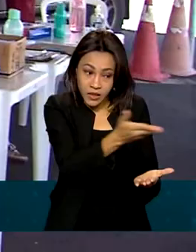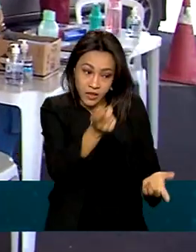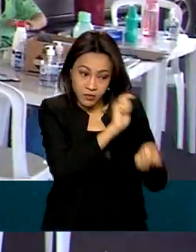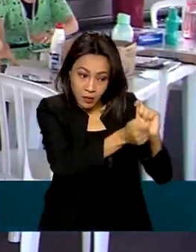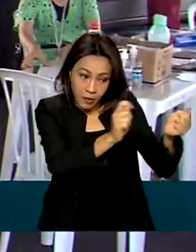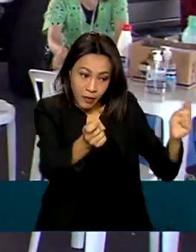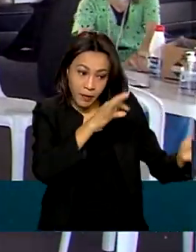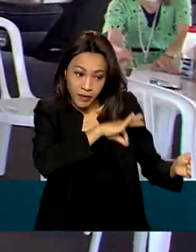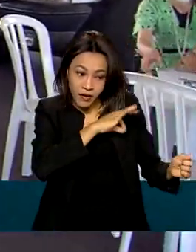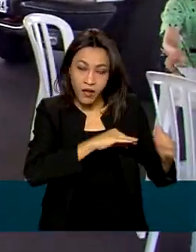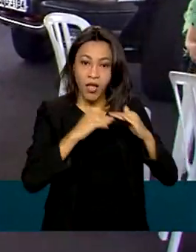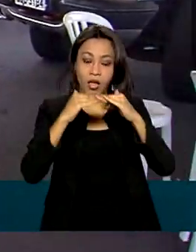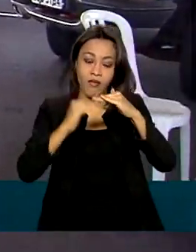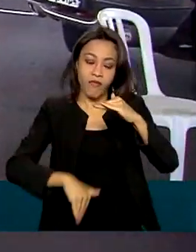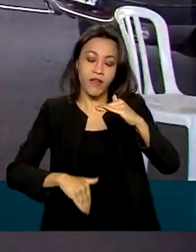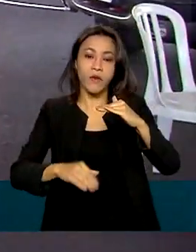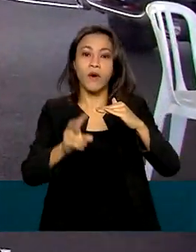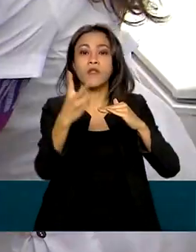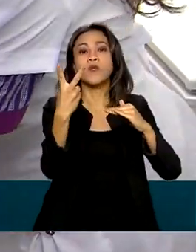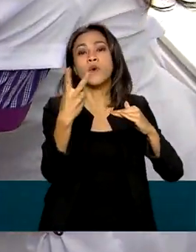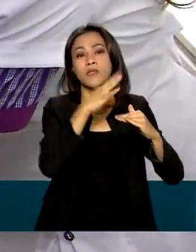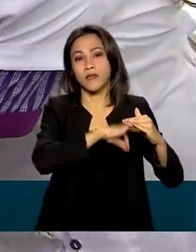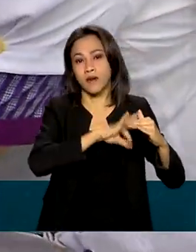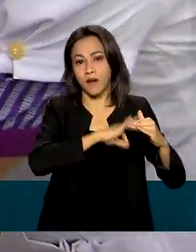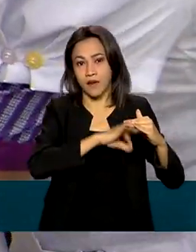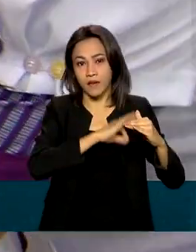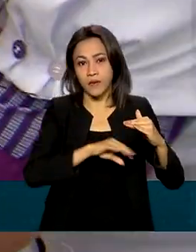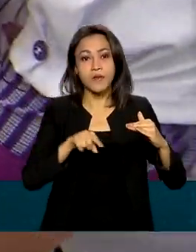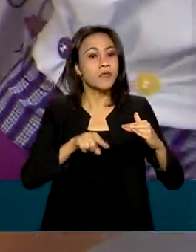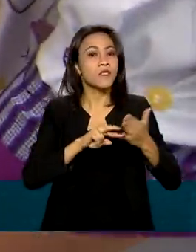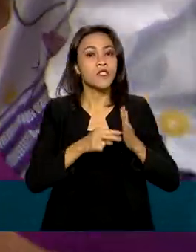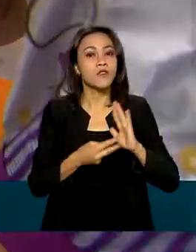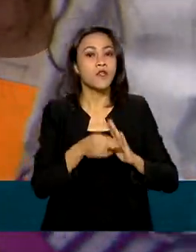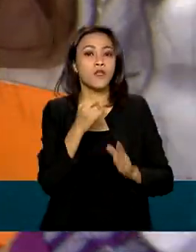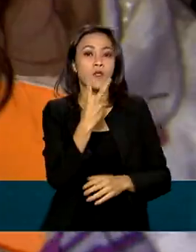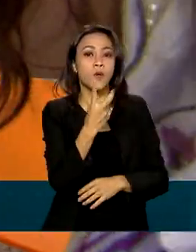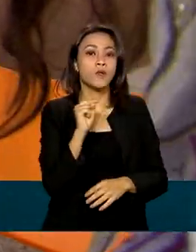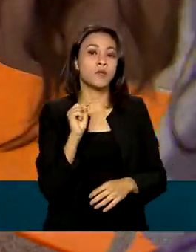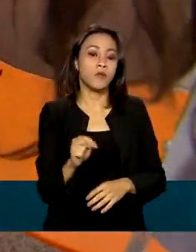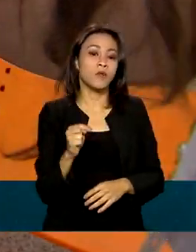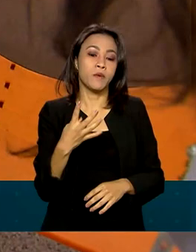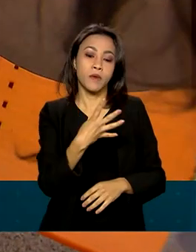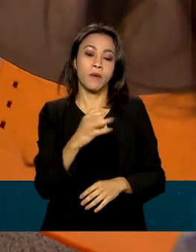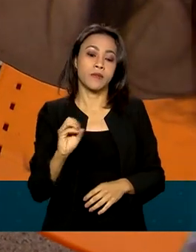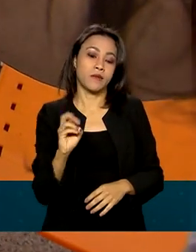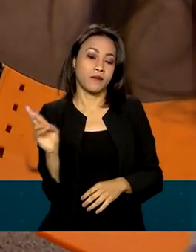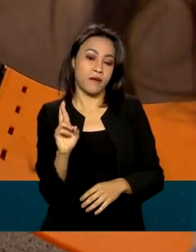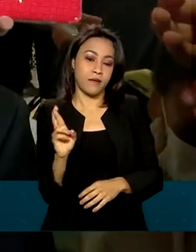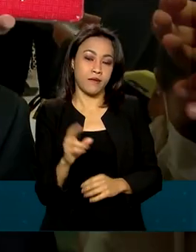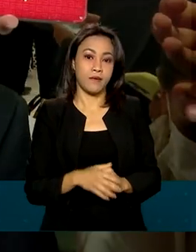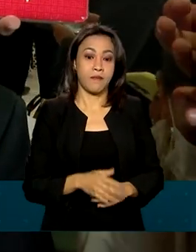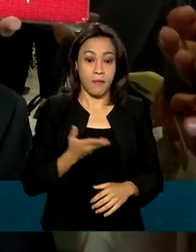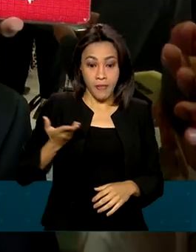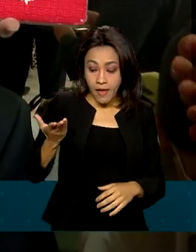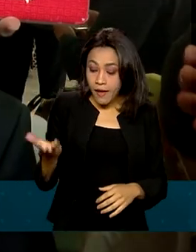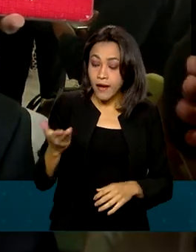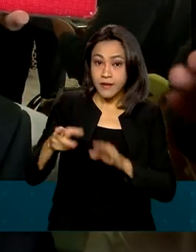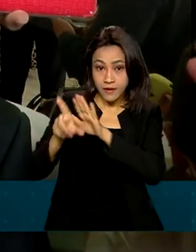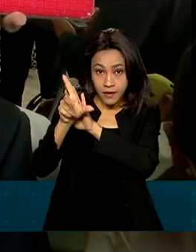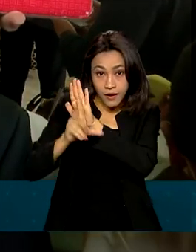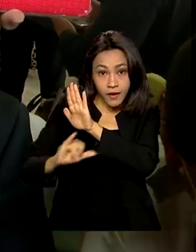enfermeiros é inferior a 2 salários mínimos, o equivalente a R$ 2.400. Essa lei traz